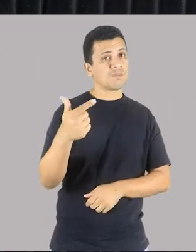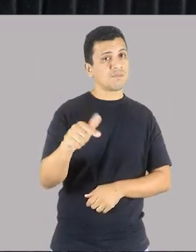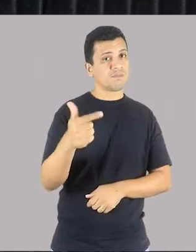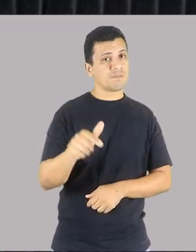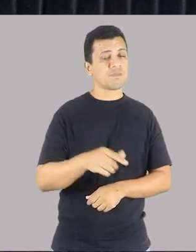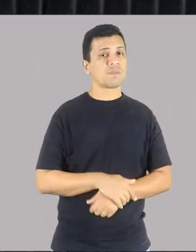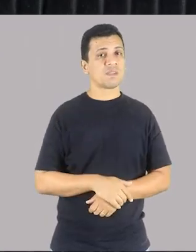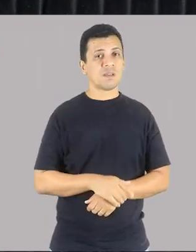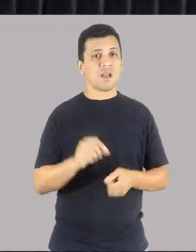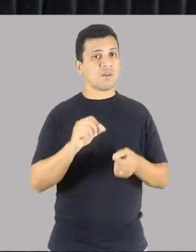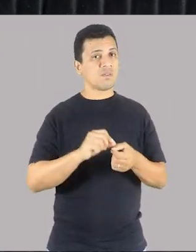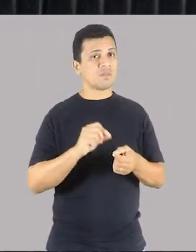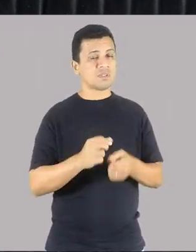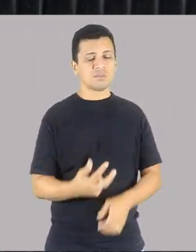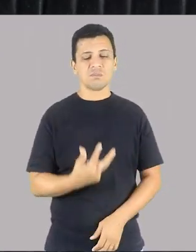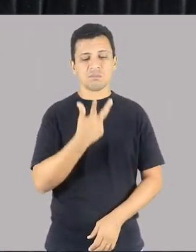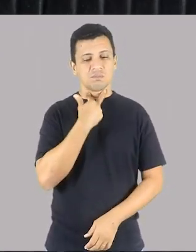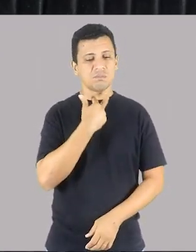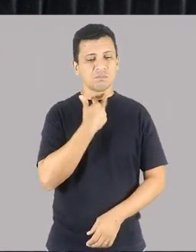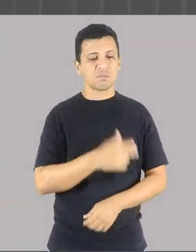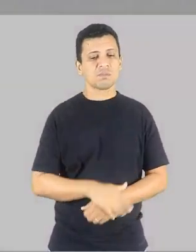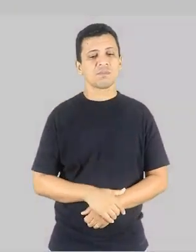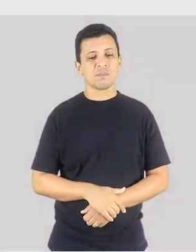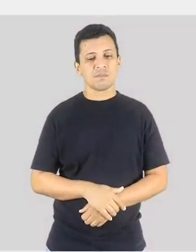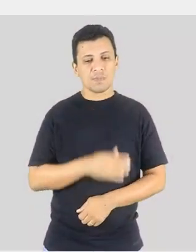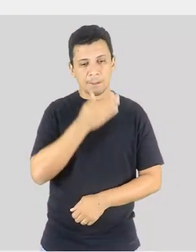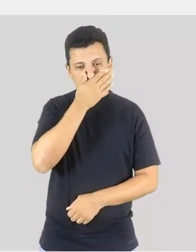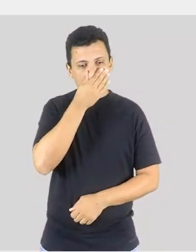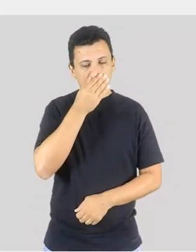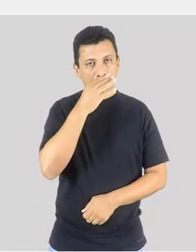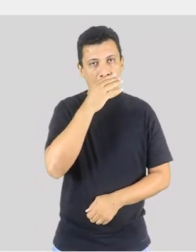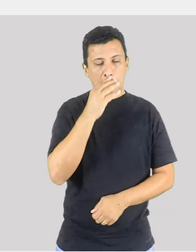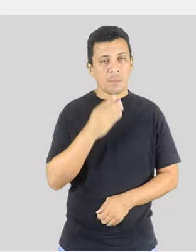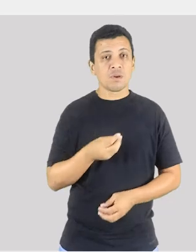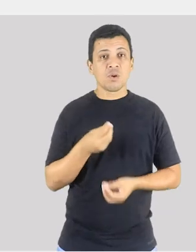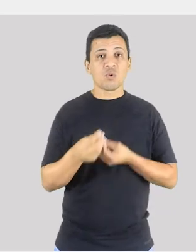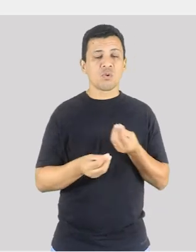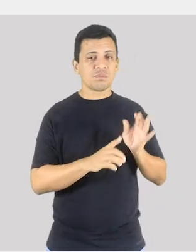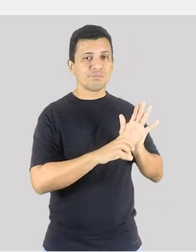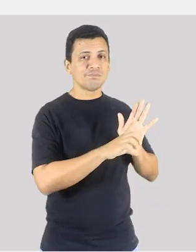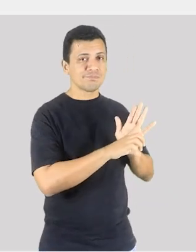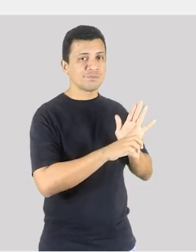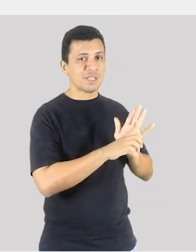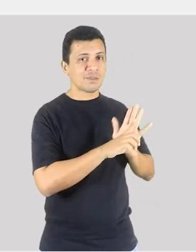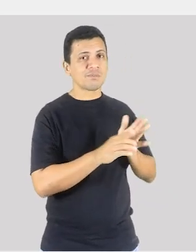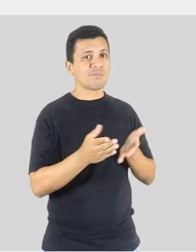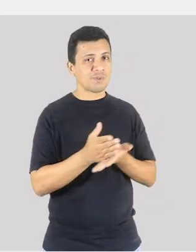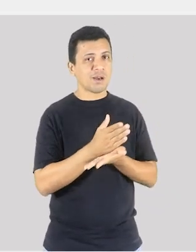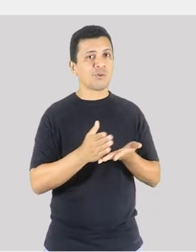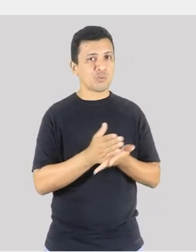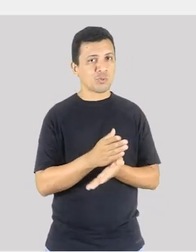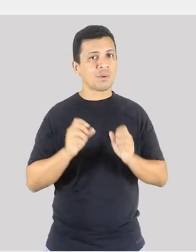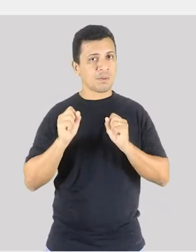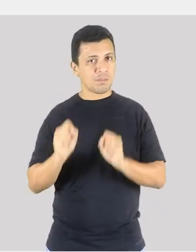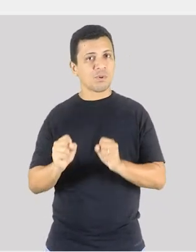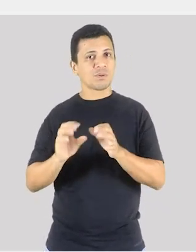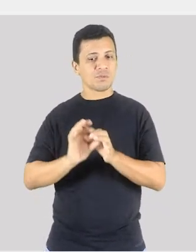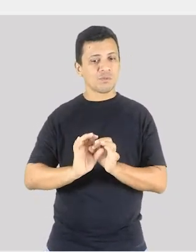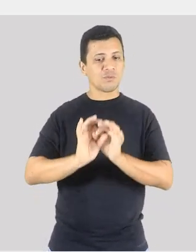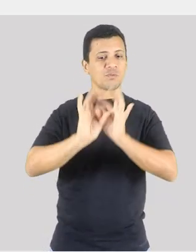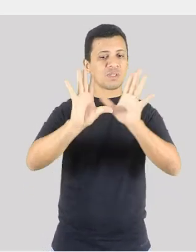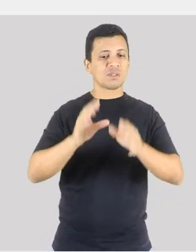da submissão à lei. Ele é absolutamente subordinado, submisso. Naquilo que a lei não trata, naquilo que a lei se